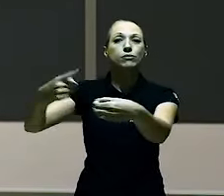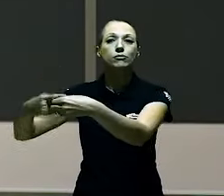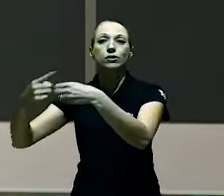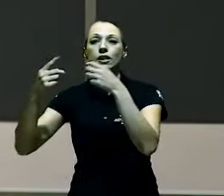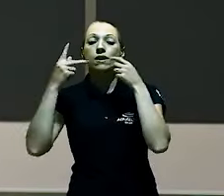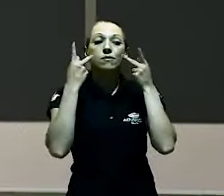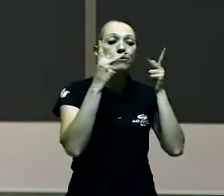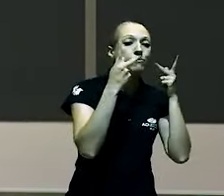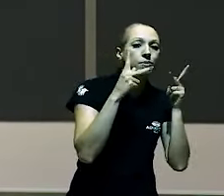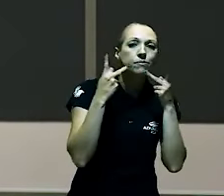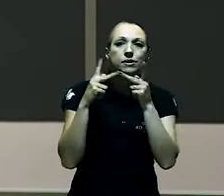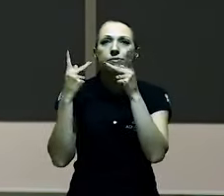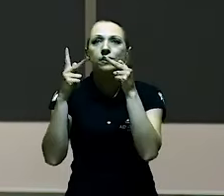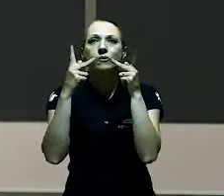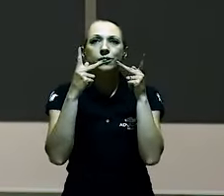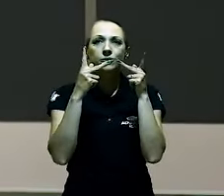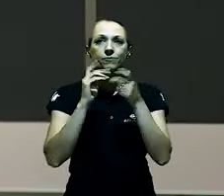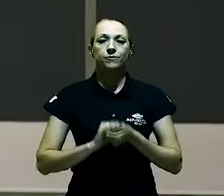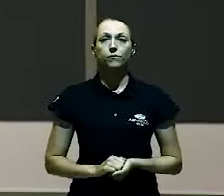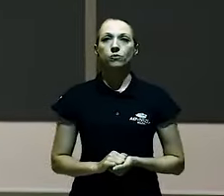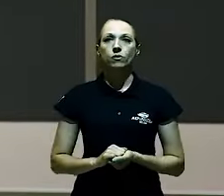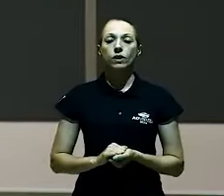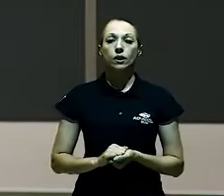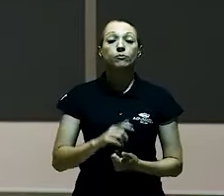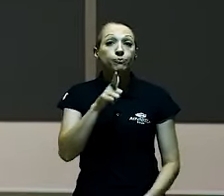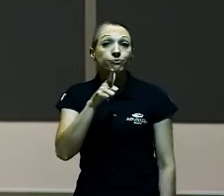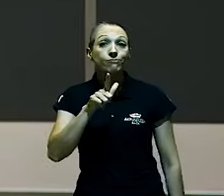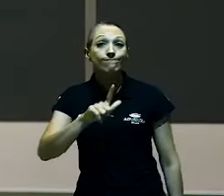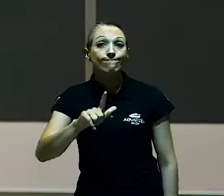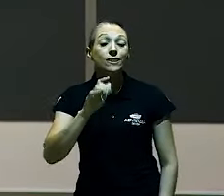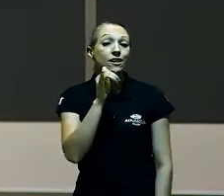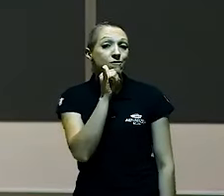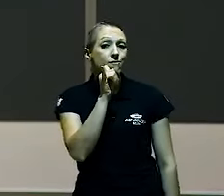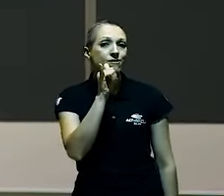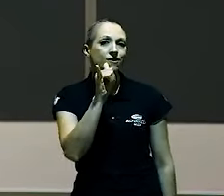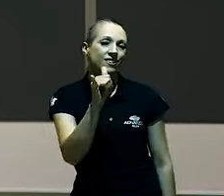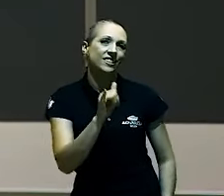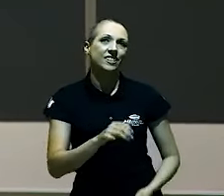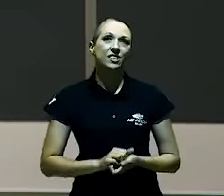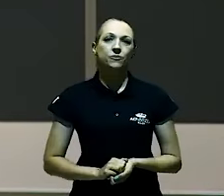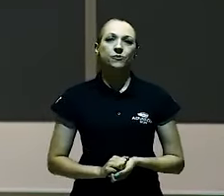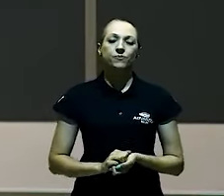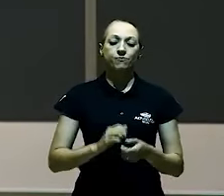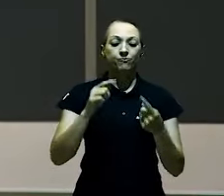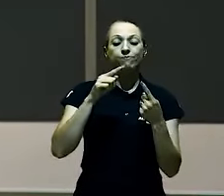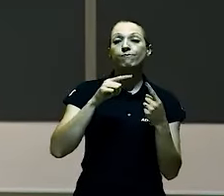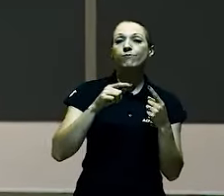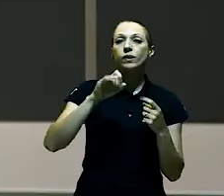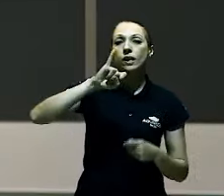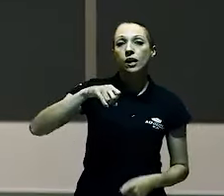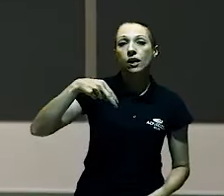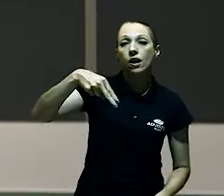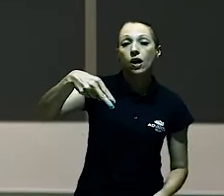desse profeta. Eu vou dizer uma segunda vez, há uma tipificação de uma estrutura missionária dentro do livro de